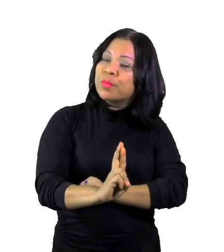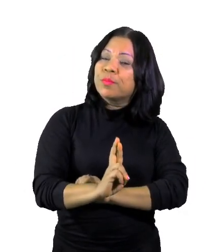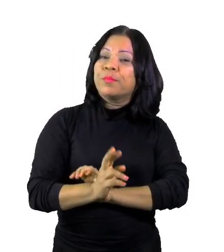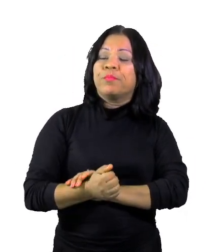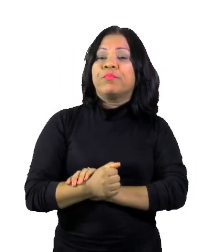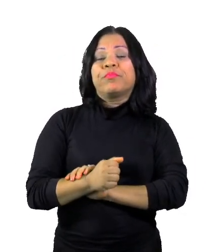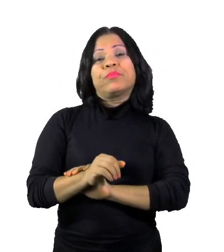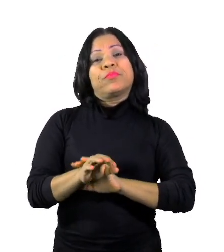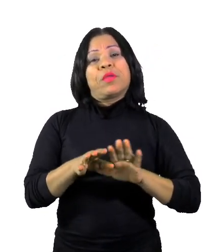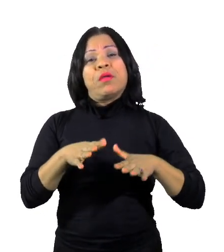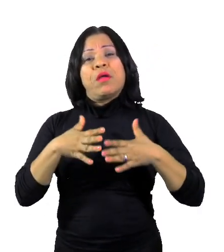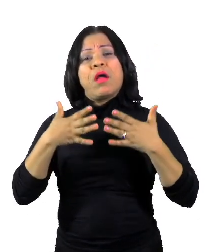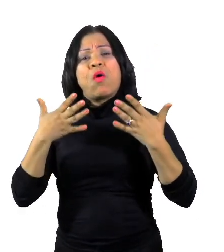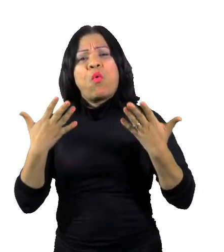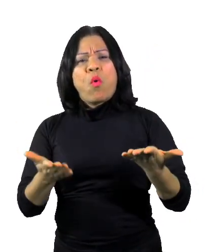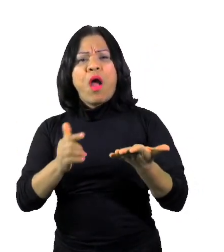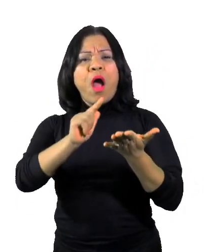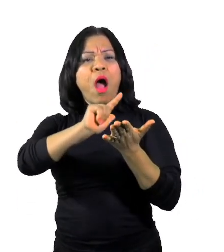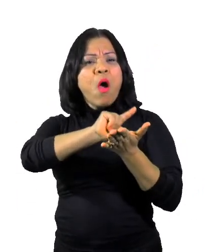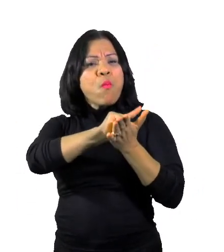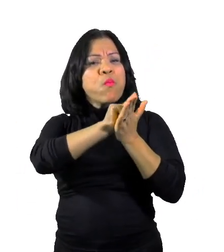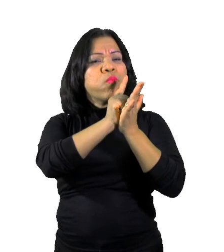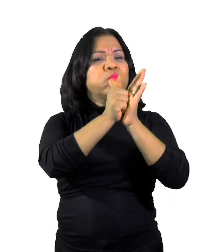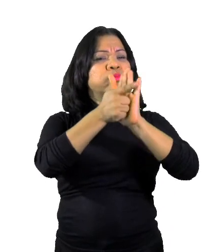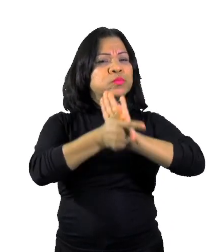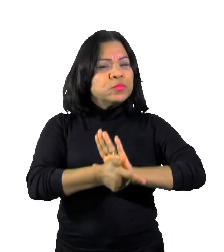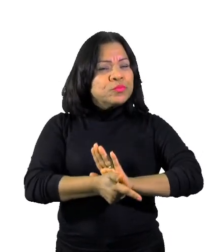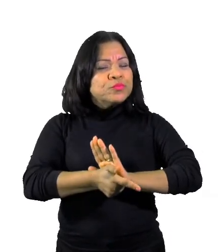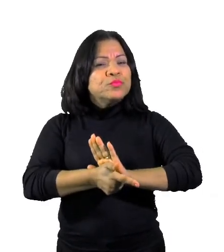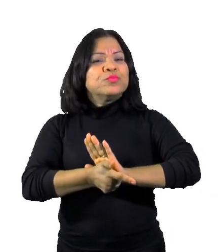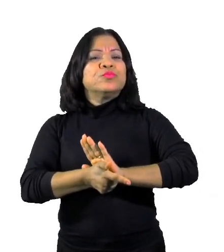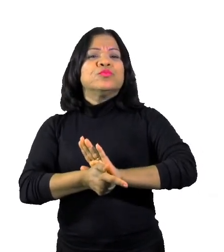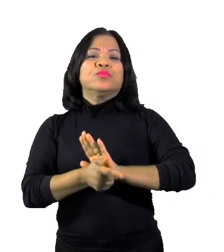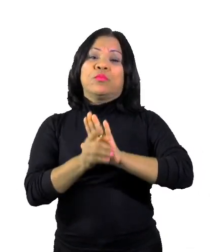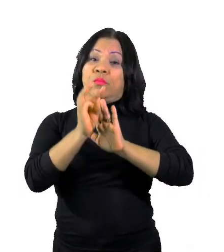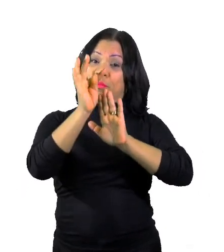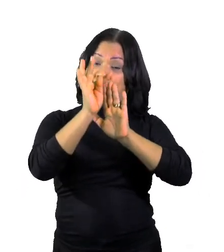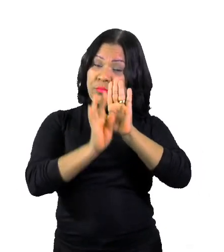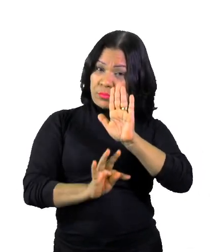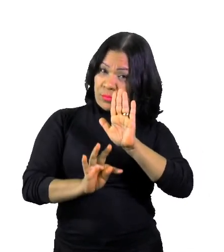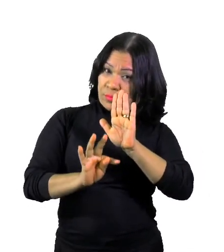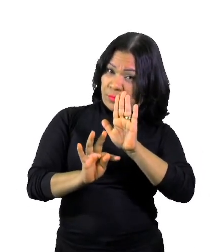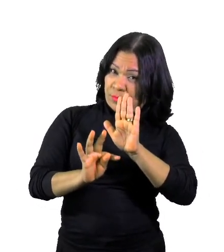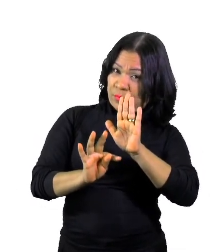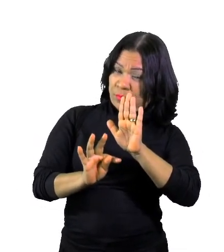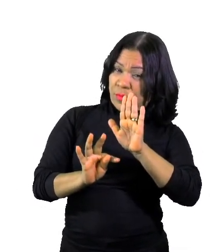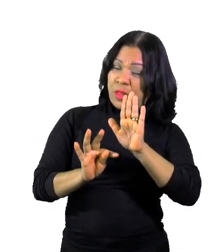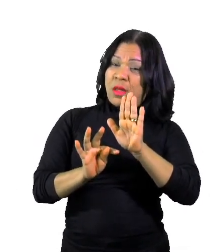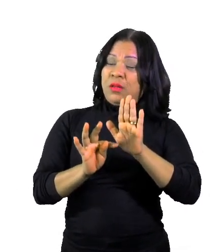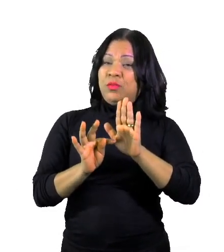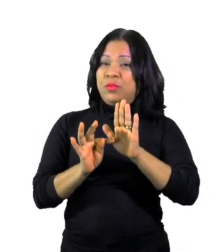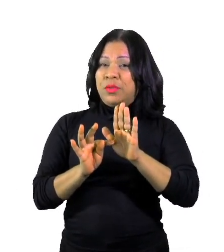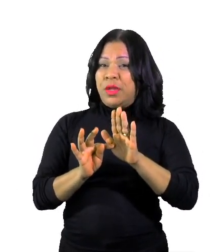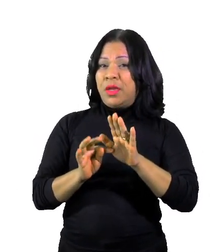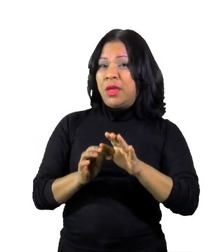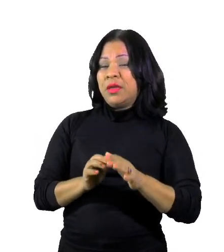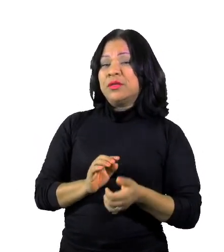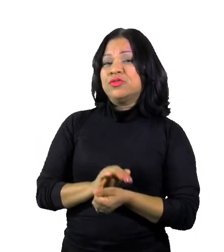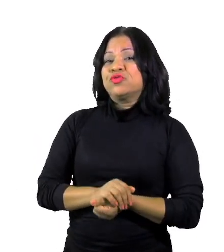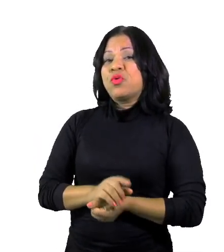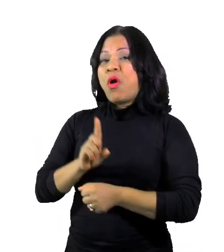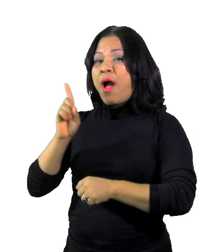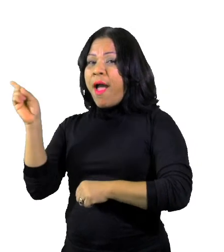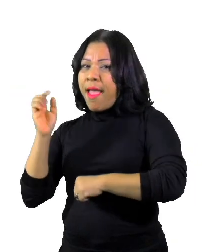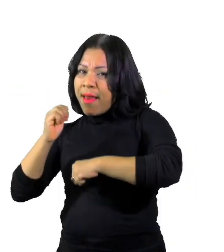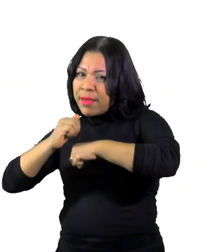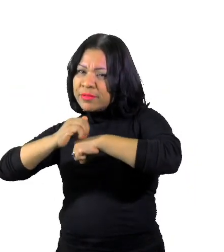qual é o gênero textual do texto Ela é Super? Letra A, ele é um